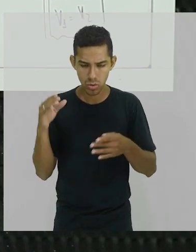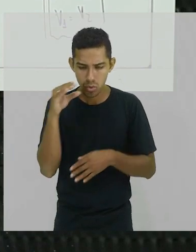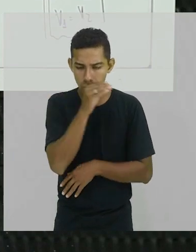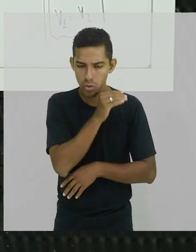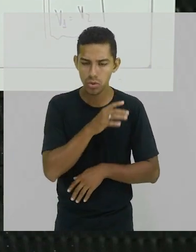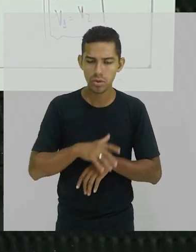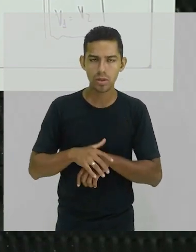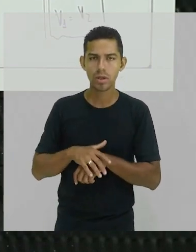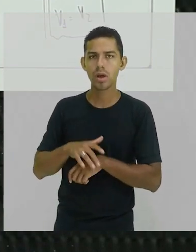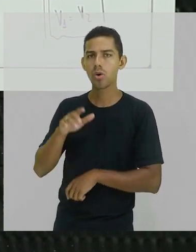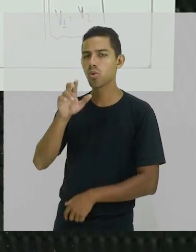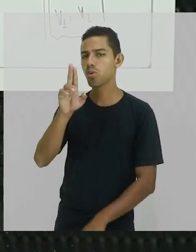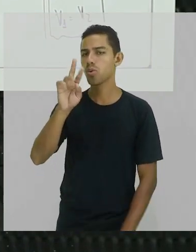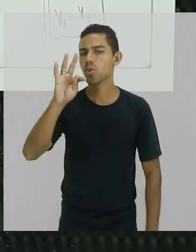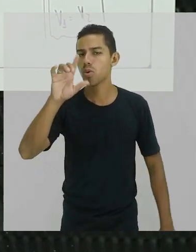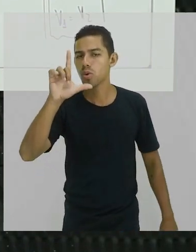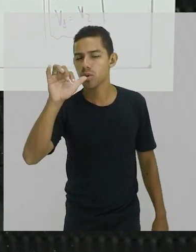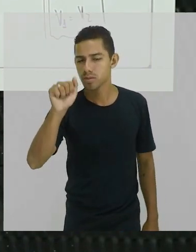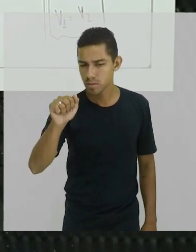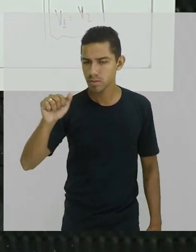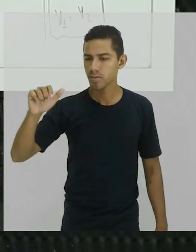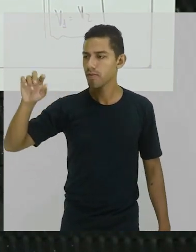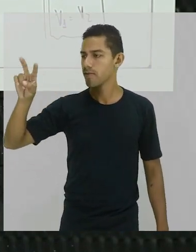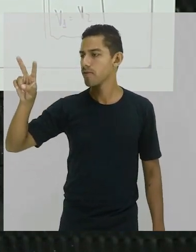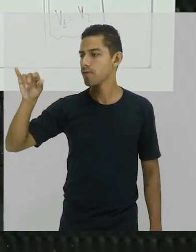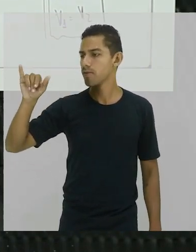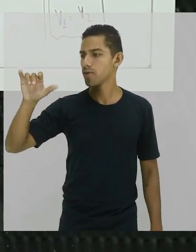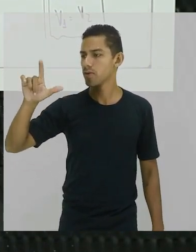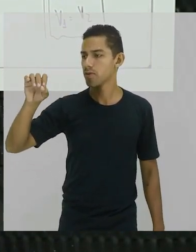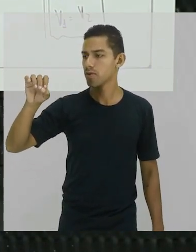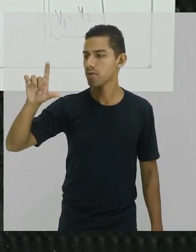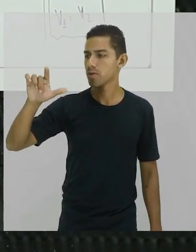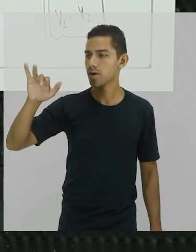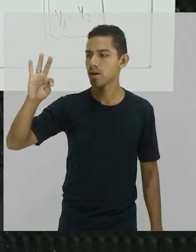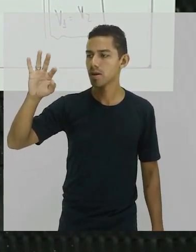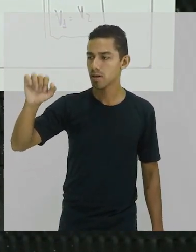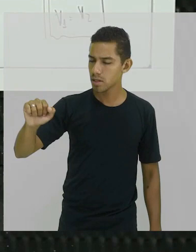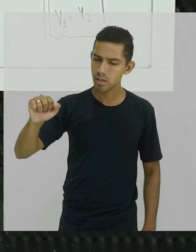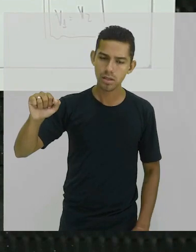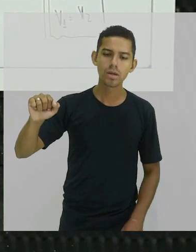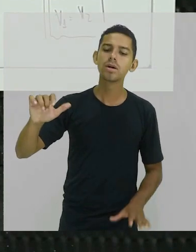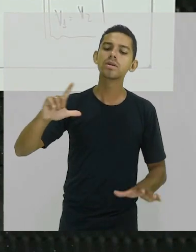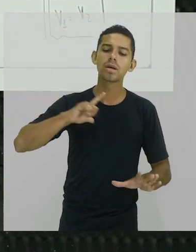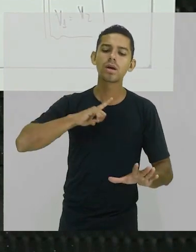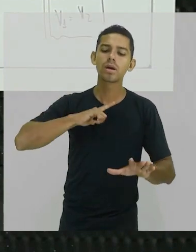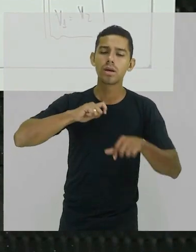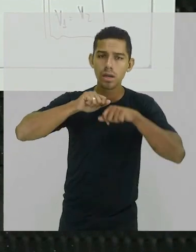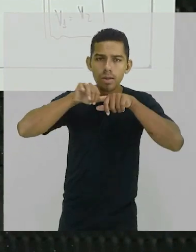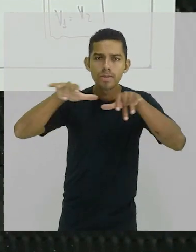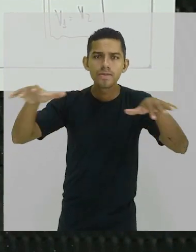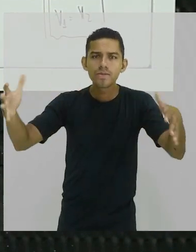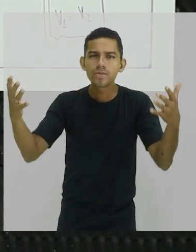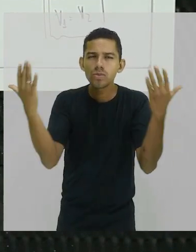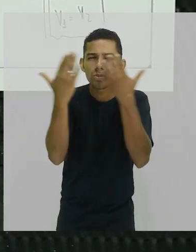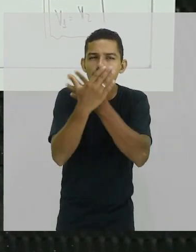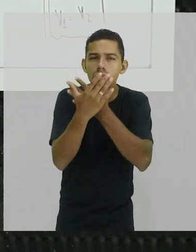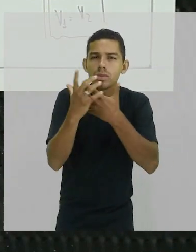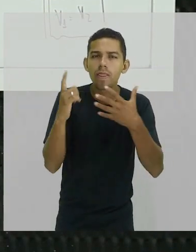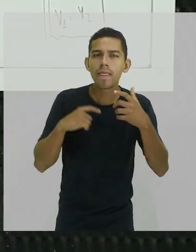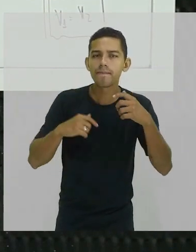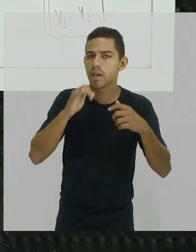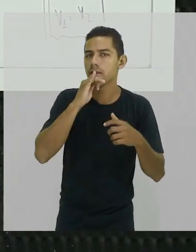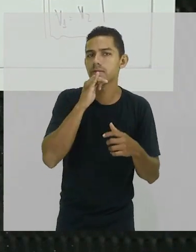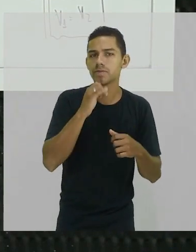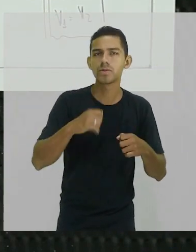ultravioleta, certo? Nesse intervalo nós temos a luz visível, aquilo que a gente consegue ver, né, que são aquelas coresinhas do arco-íris,